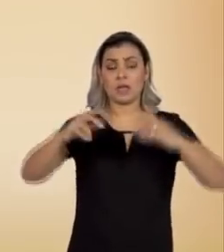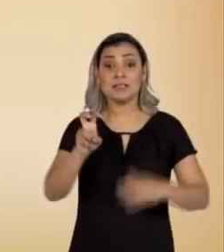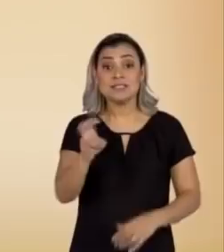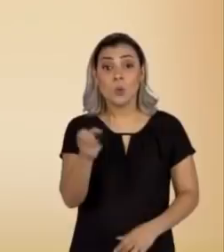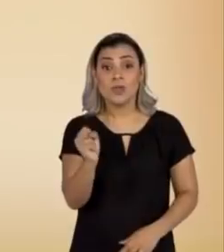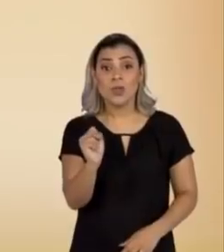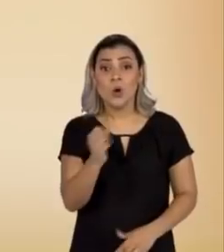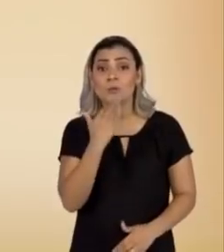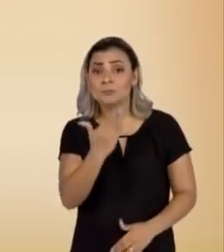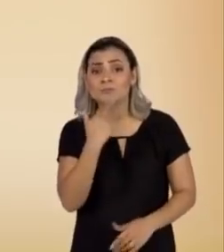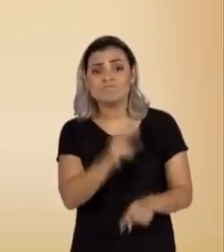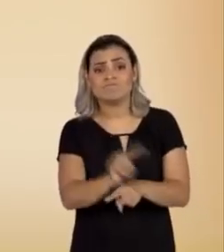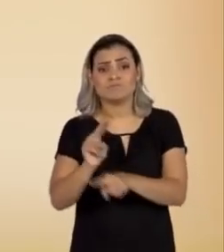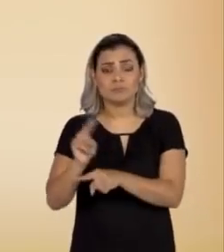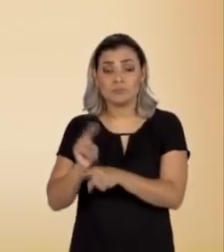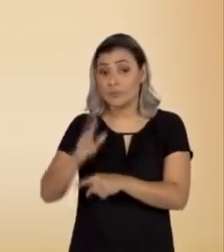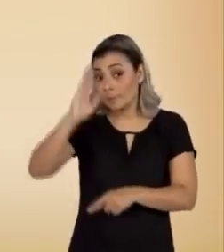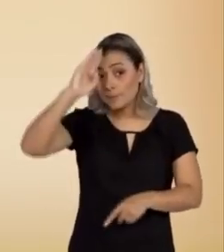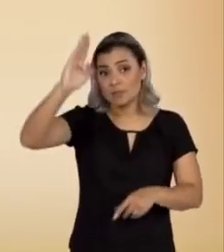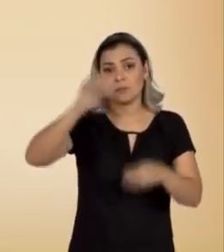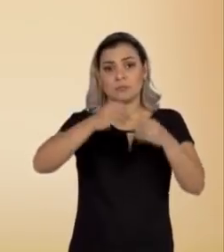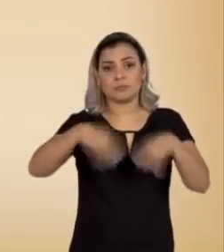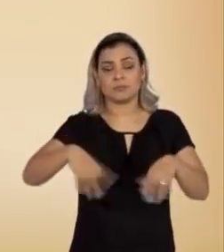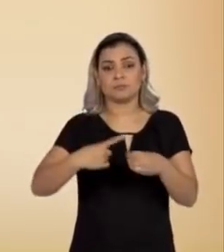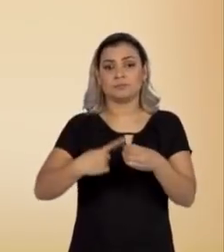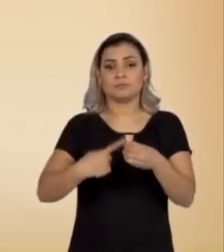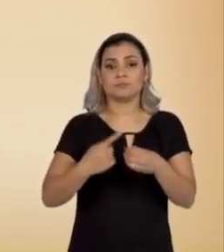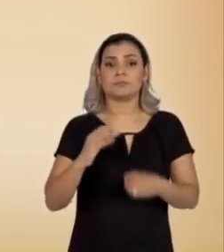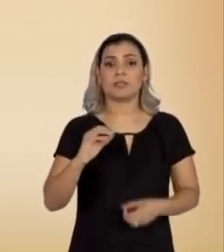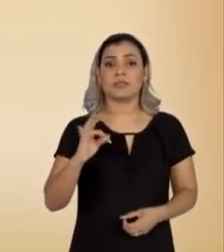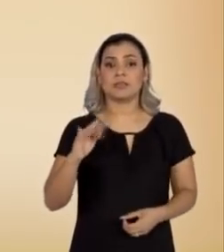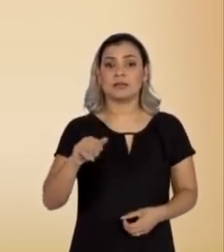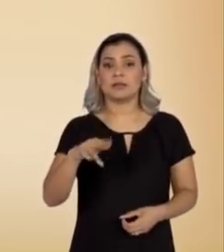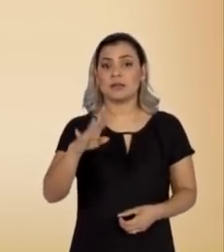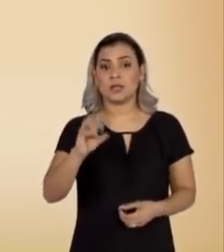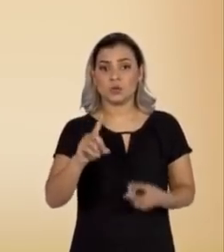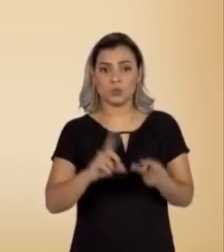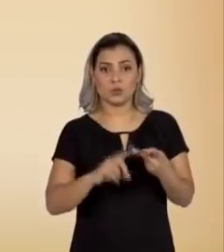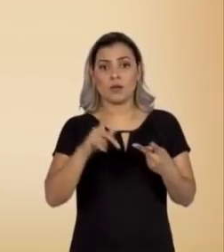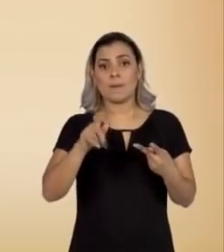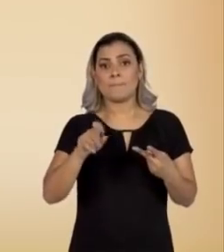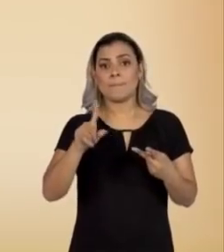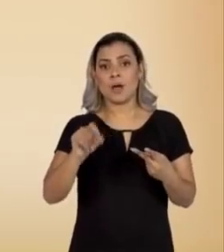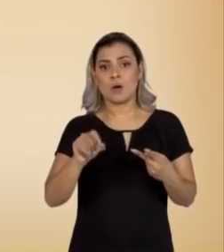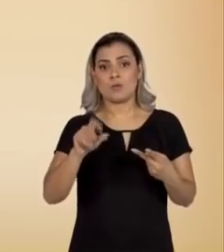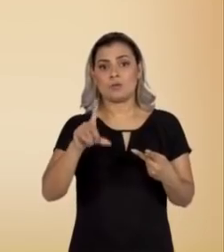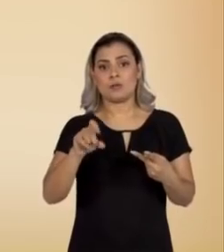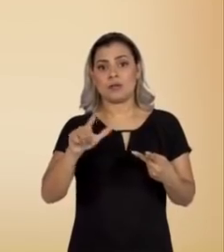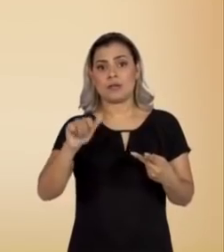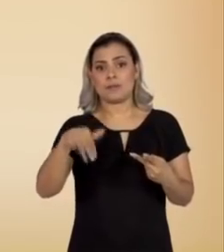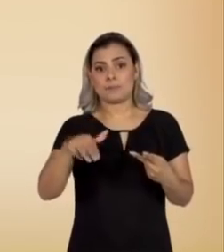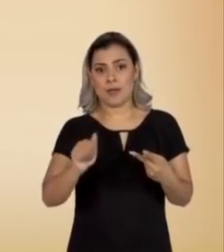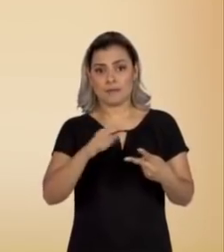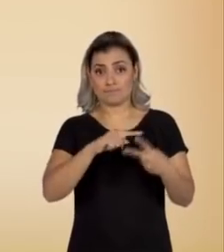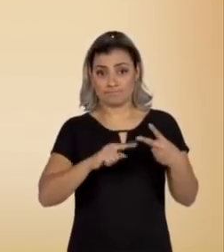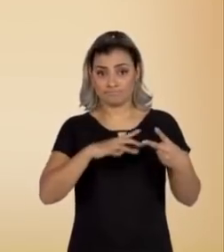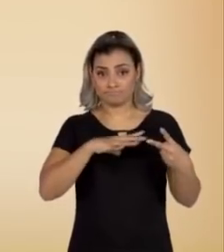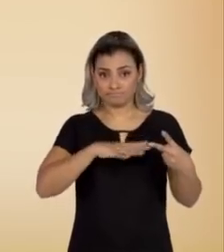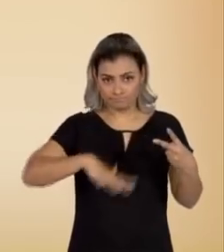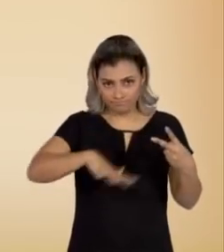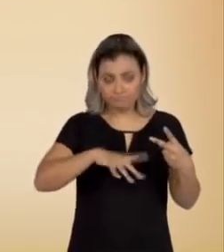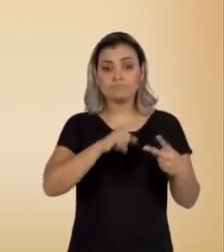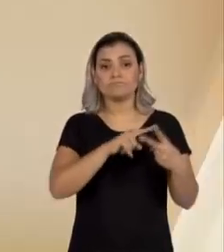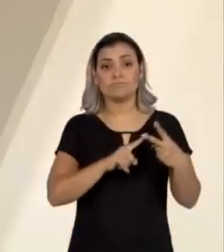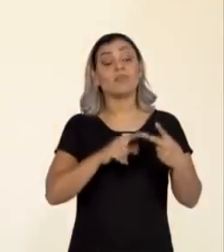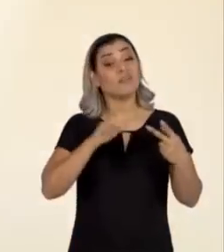58 ocorrências. Os bairros mais atingidos são Cabula Tancredo Neves e Pau de Lima. Para hoje, a previsão é de que a chuva se estenda até